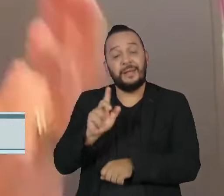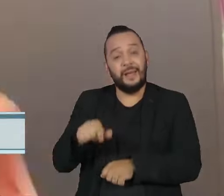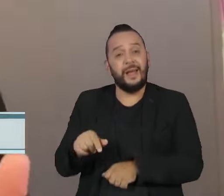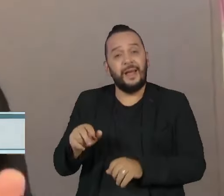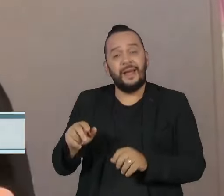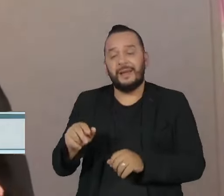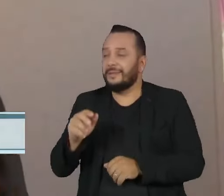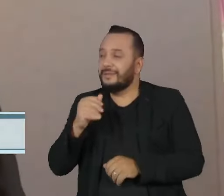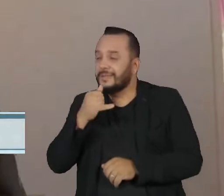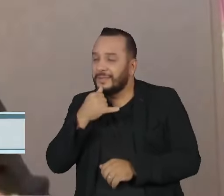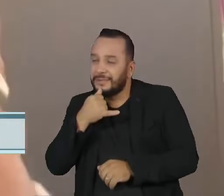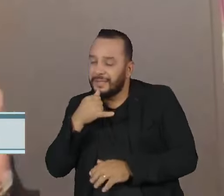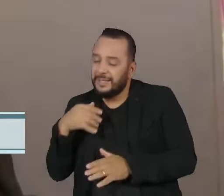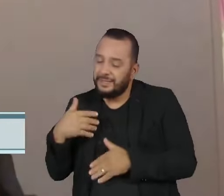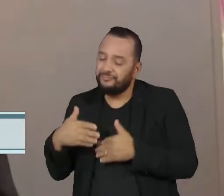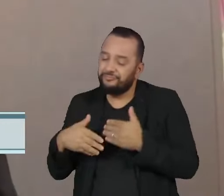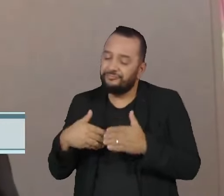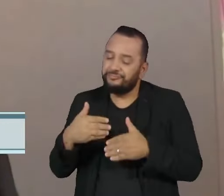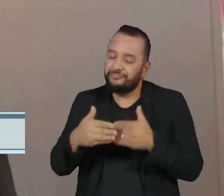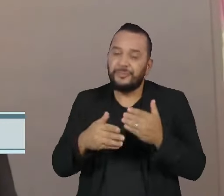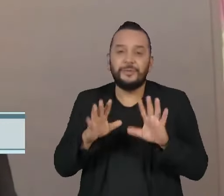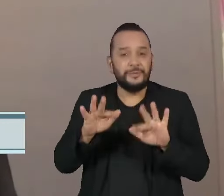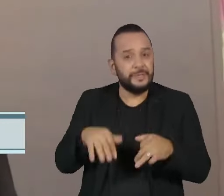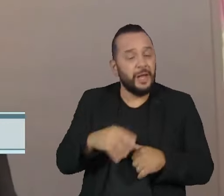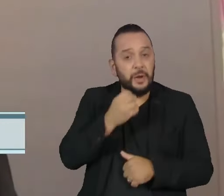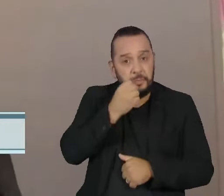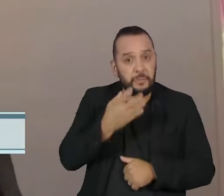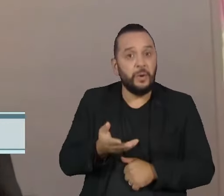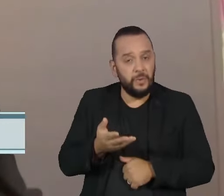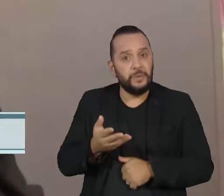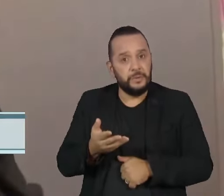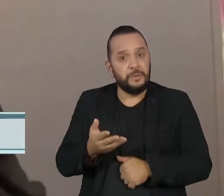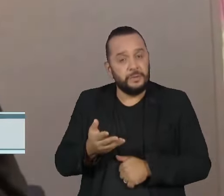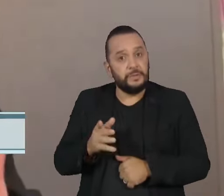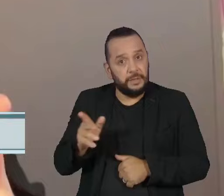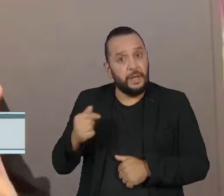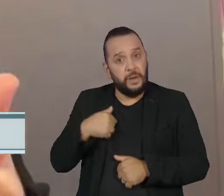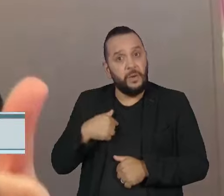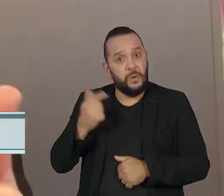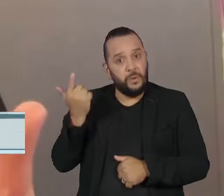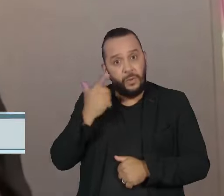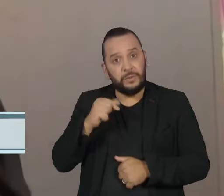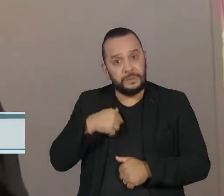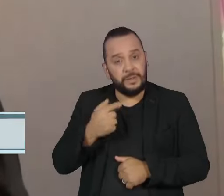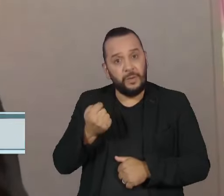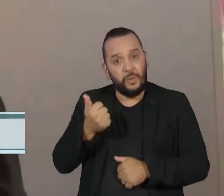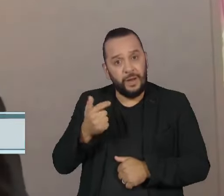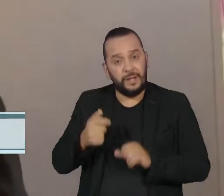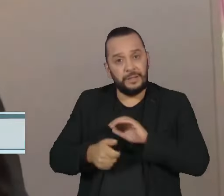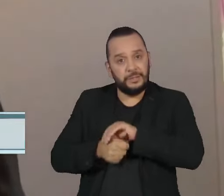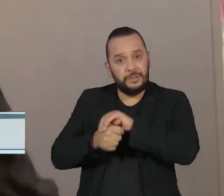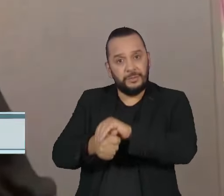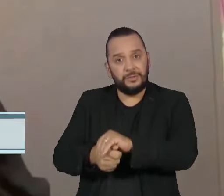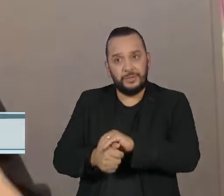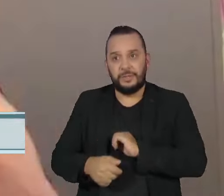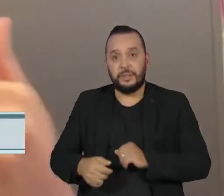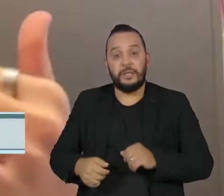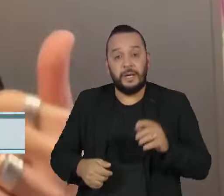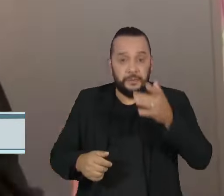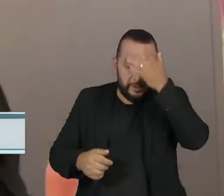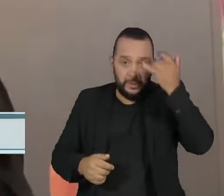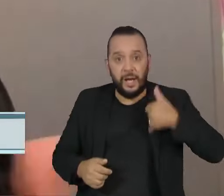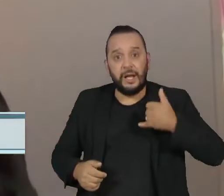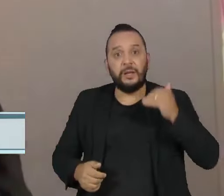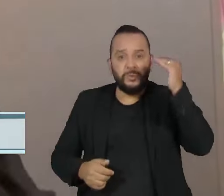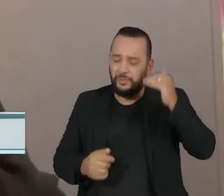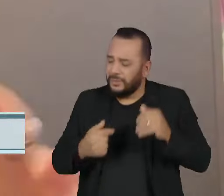mas no final final Redentor né é um livro que foi pro final do jabuti adultos me ligavam Ilan eu tô chorando não meu filho tá chorando o adulto fala que